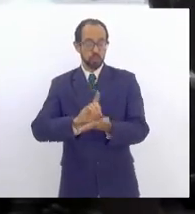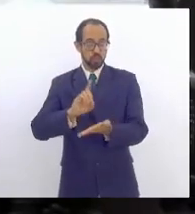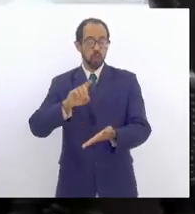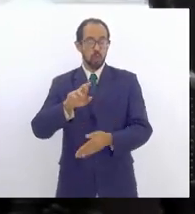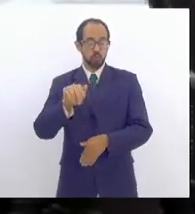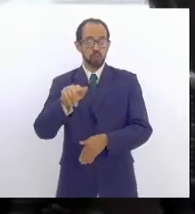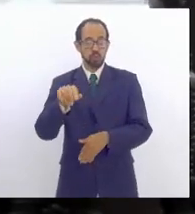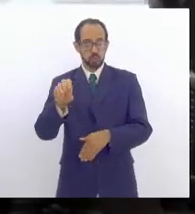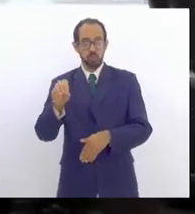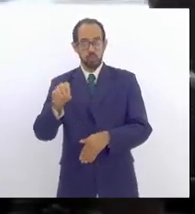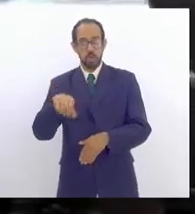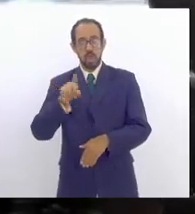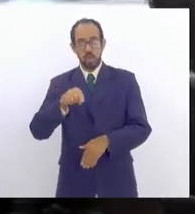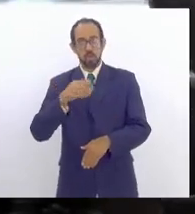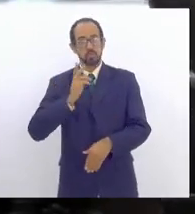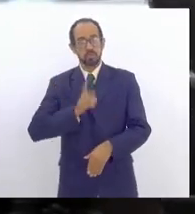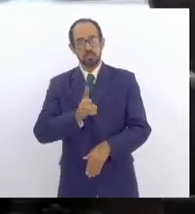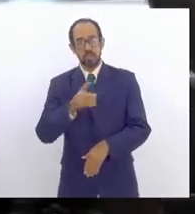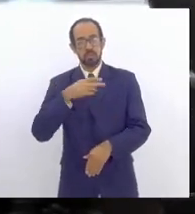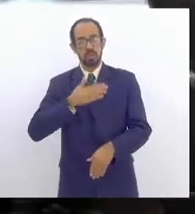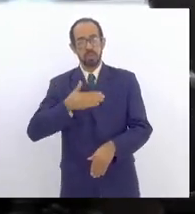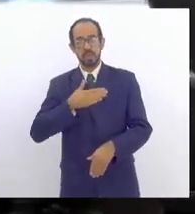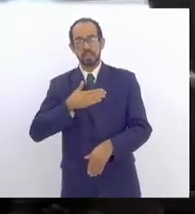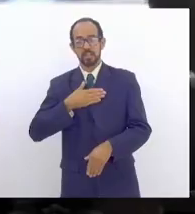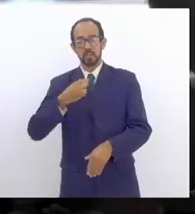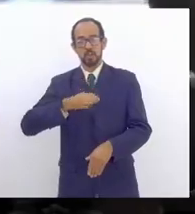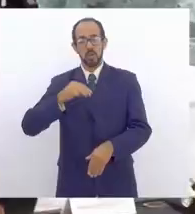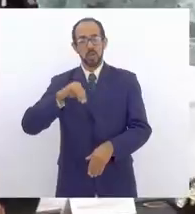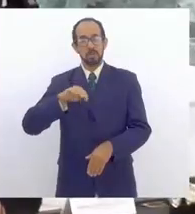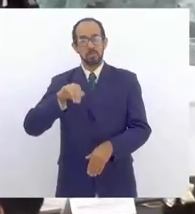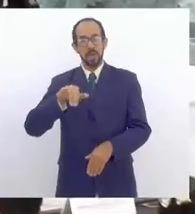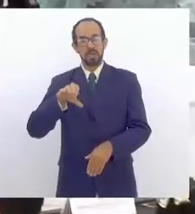nosso sempre querido deputado Márcio Pacheco.